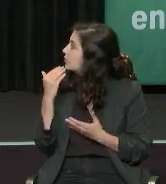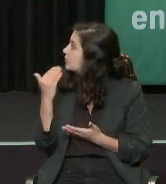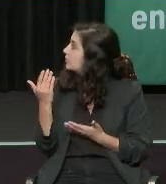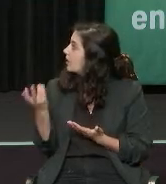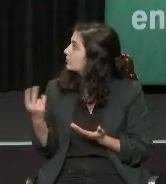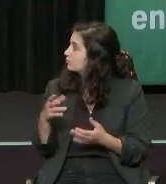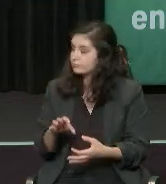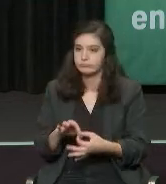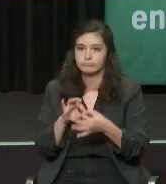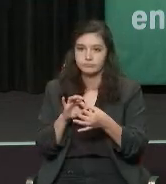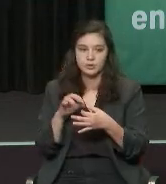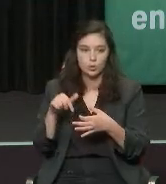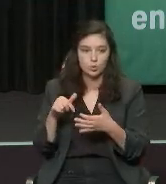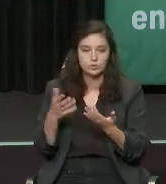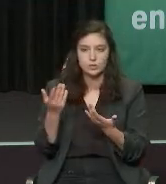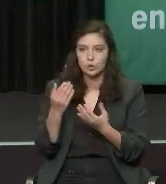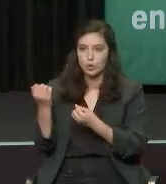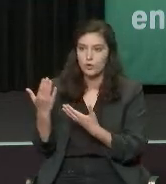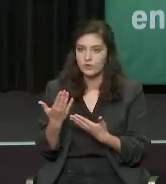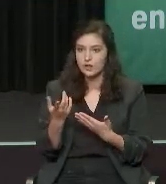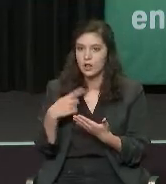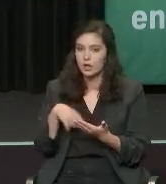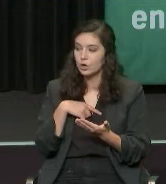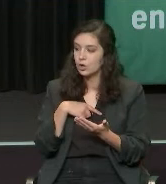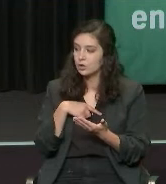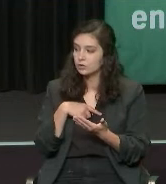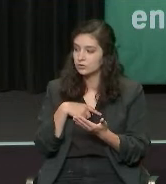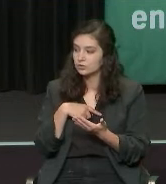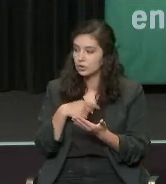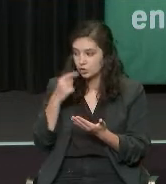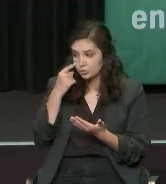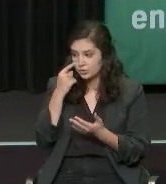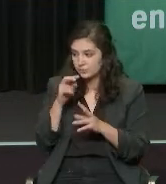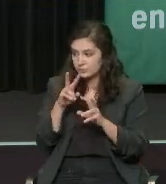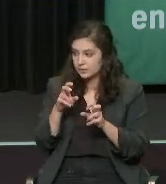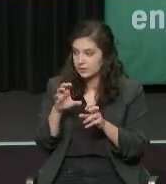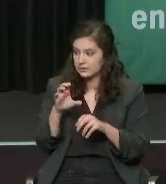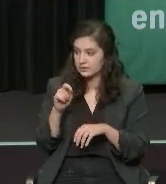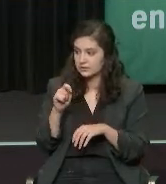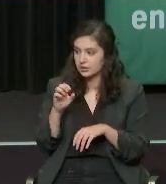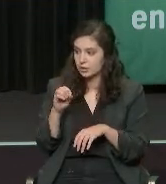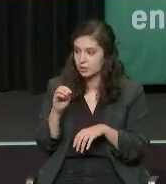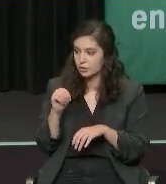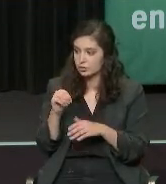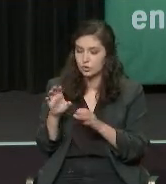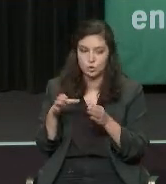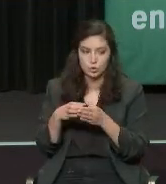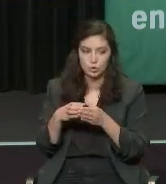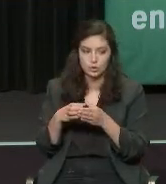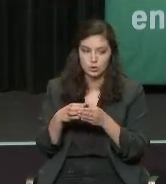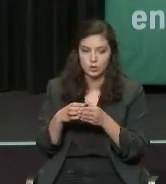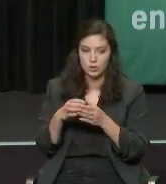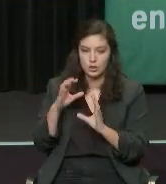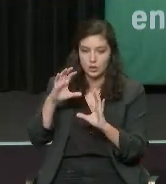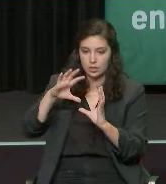nós hoje. Então ia convidar-te a partilhares connosco a experiência que têm dentro do CEOS, que é o Committee on Earth